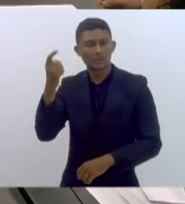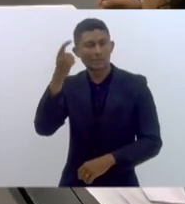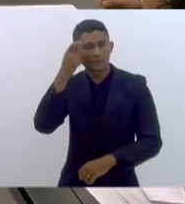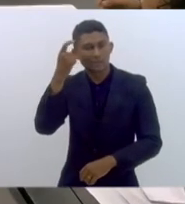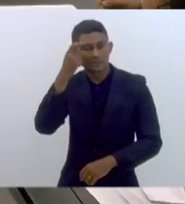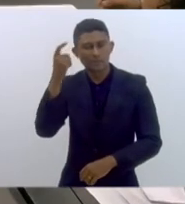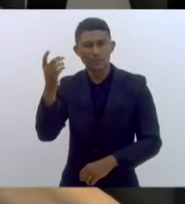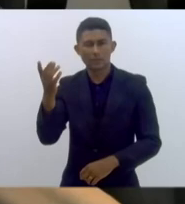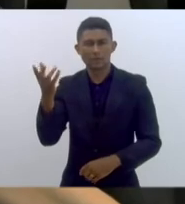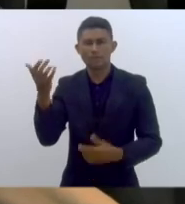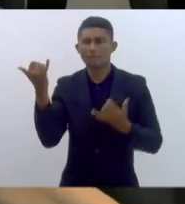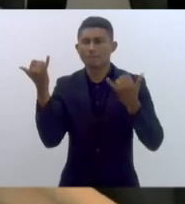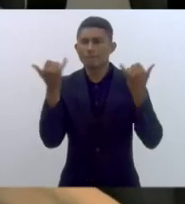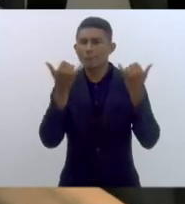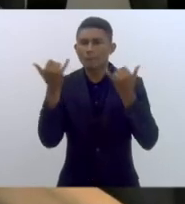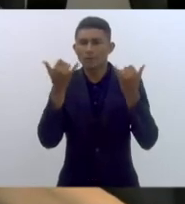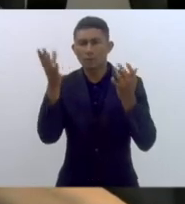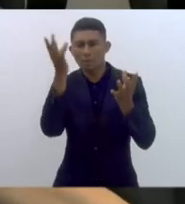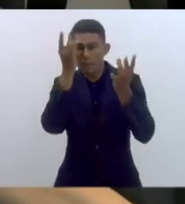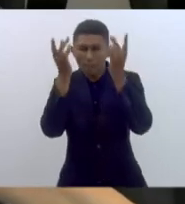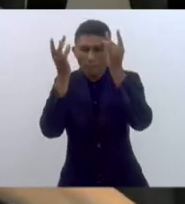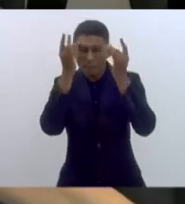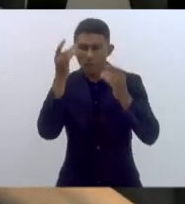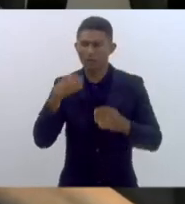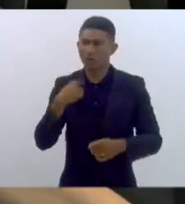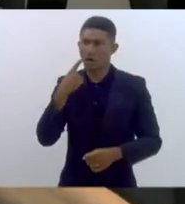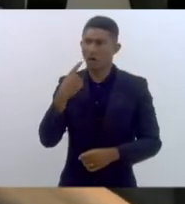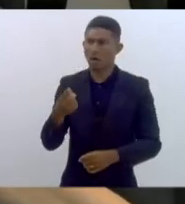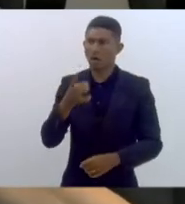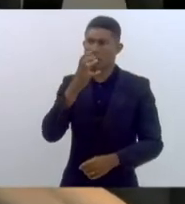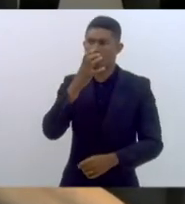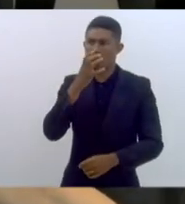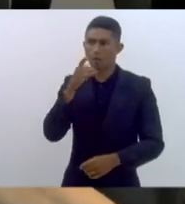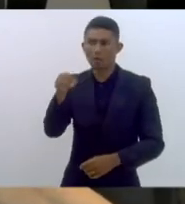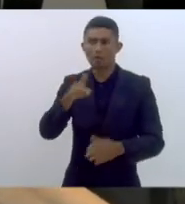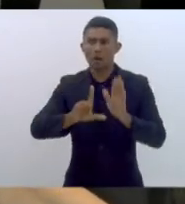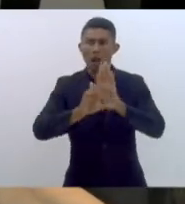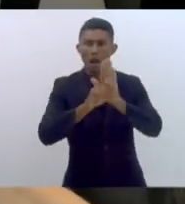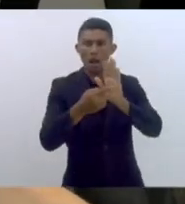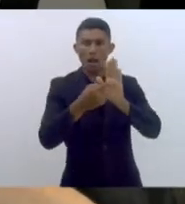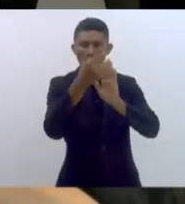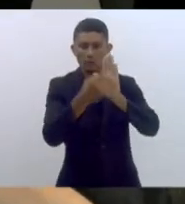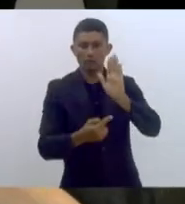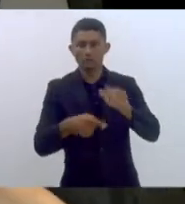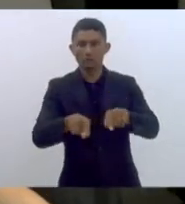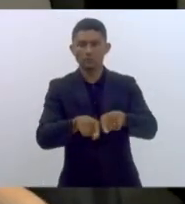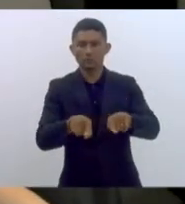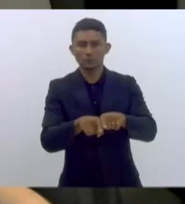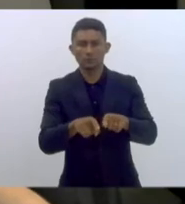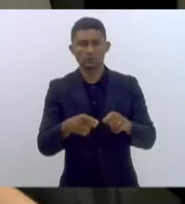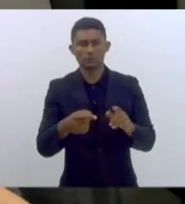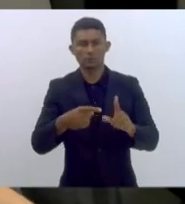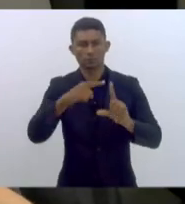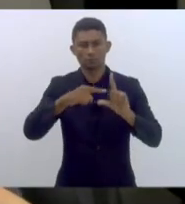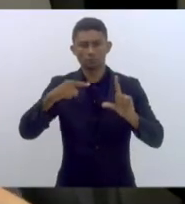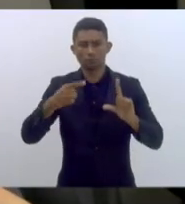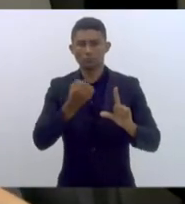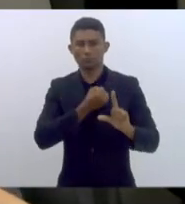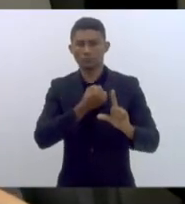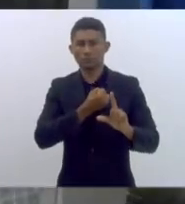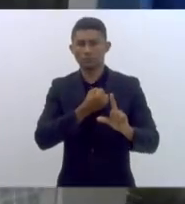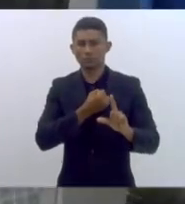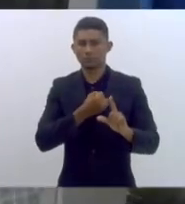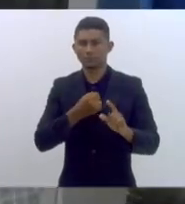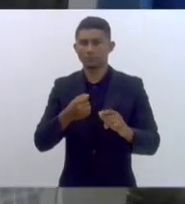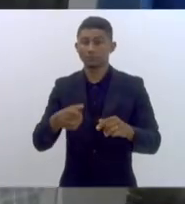cabeça e é impressionante. Não só as leis, como os números. Então, quero parabenizar aí. Ela faz uma dobradinha